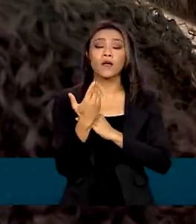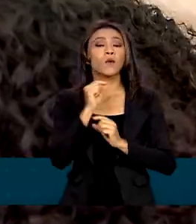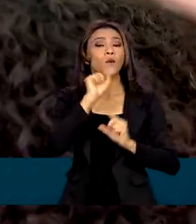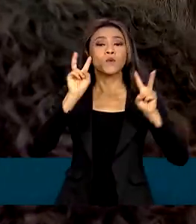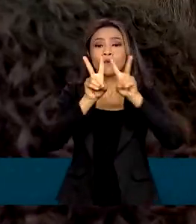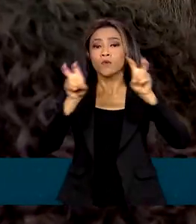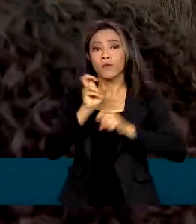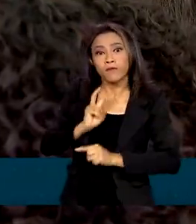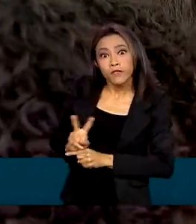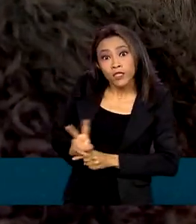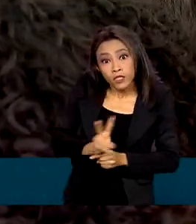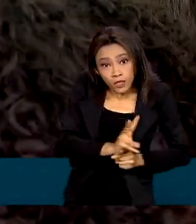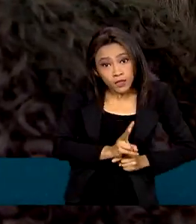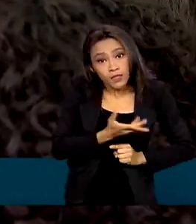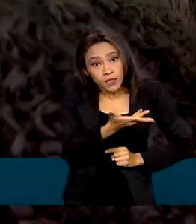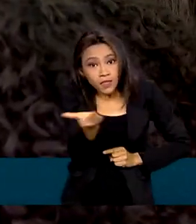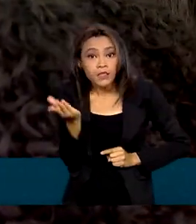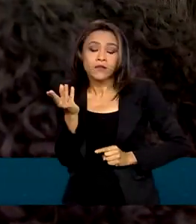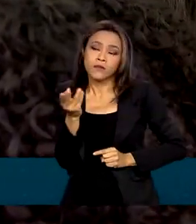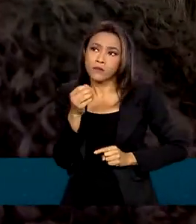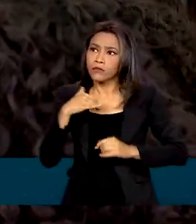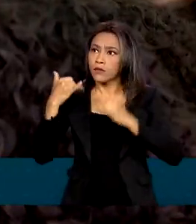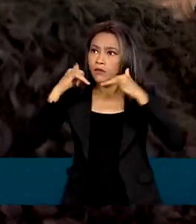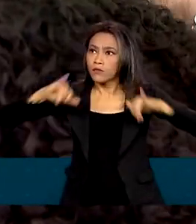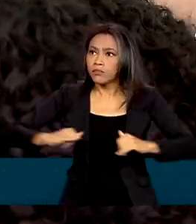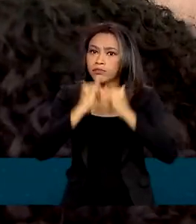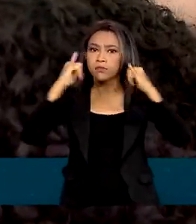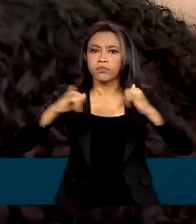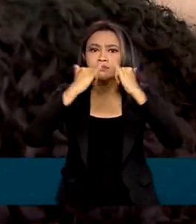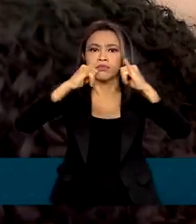patrimônio que é de todos os brasileiros e brasileiras. E tudo